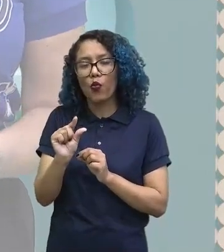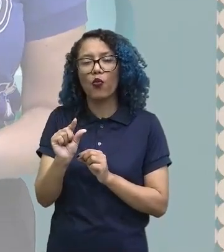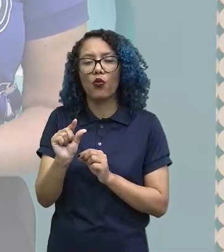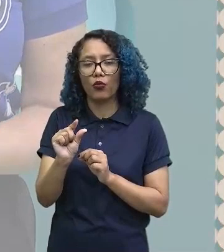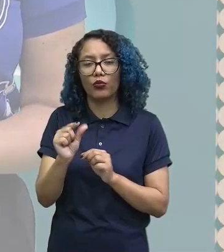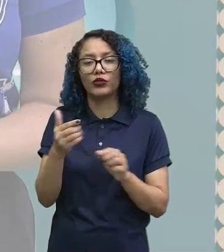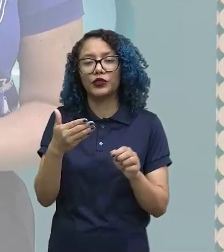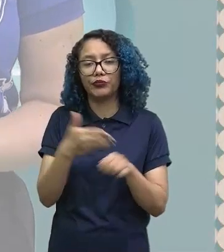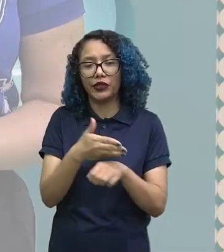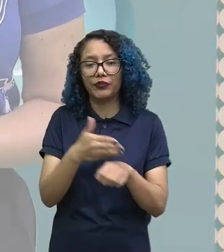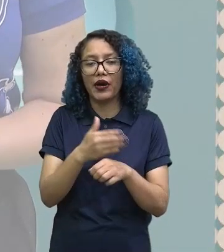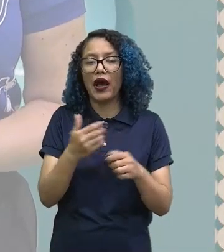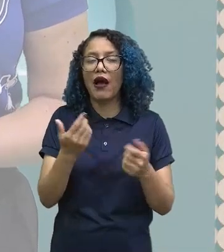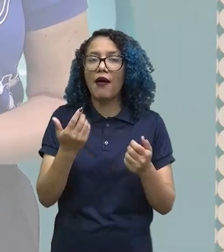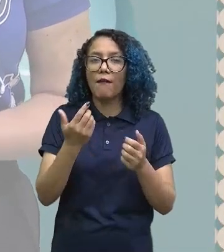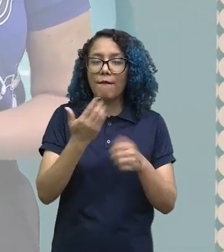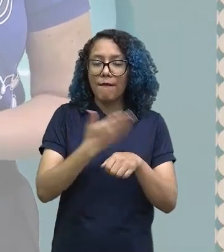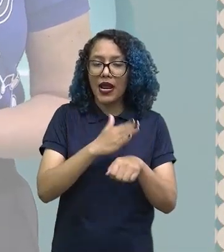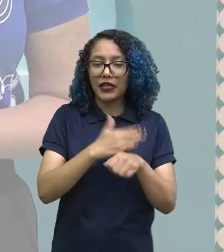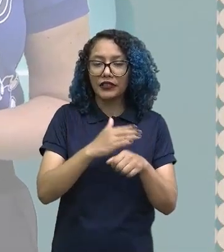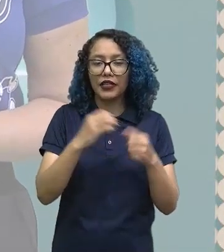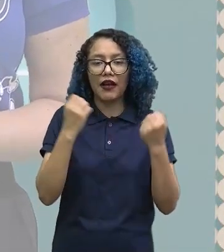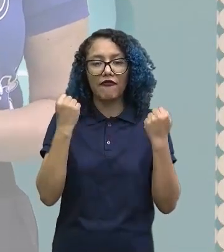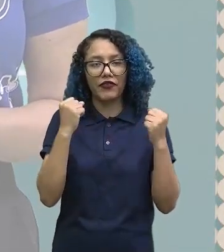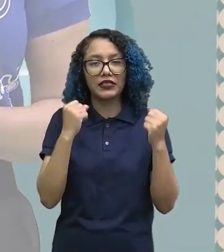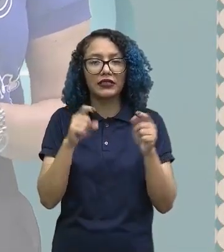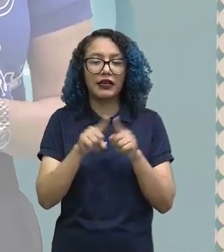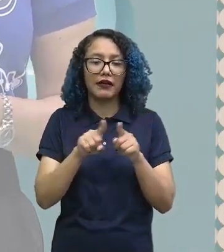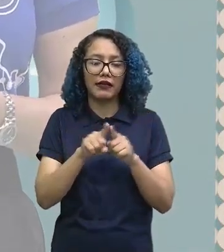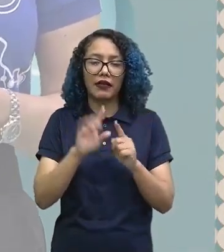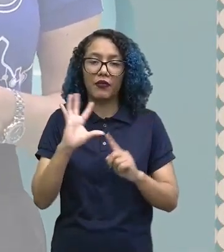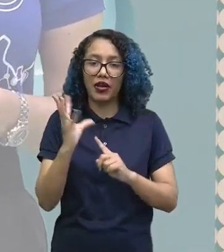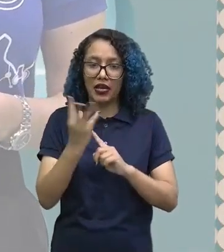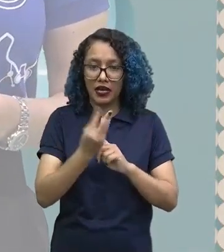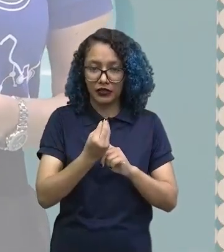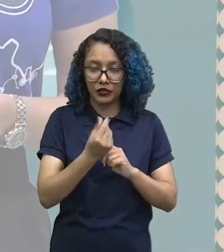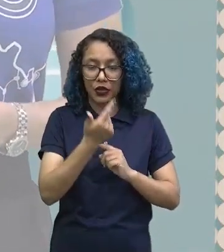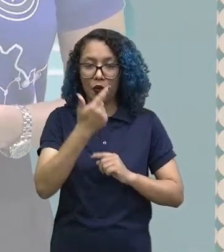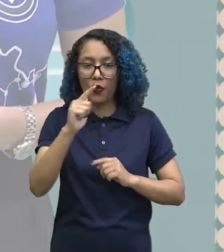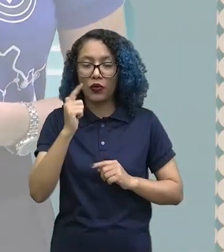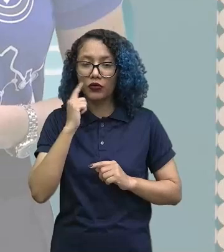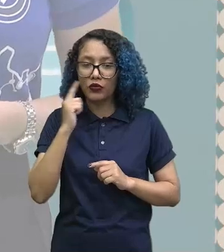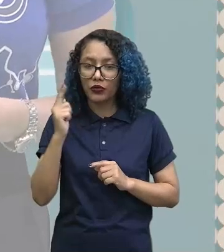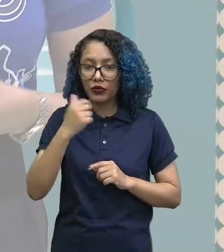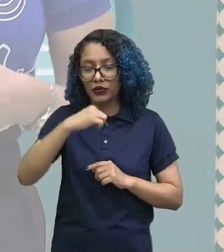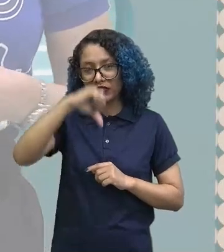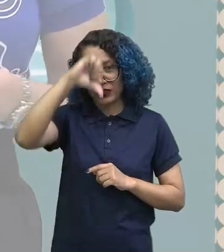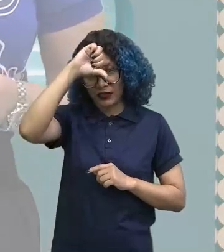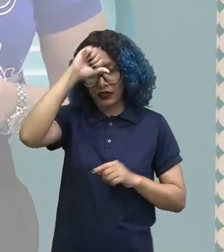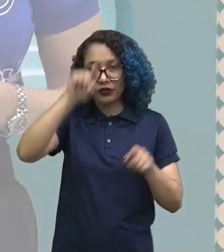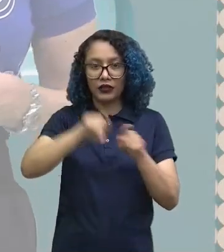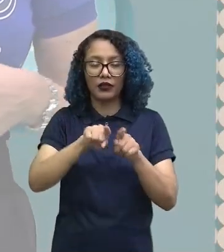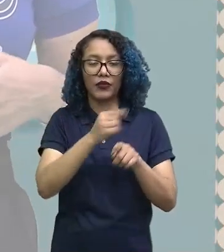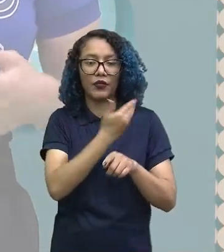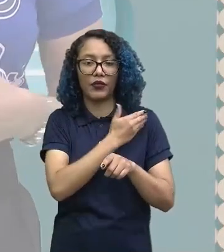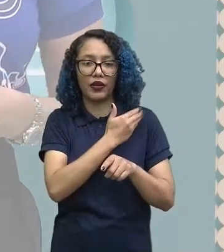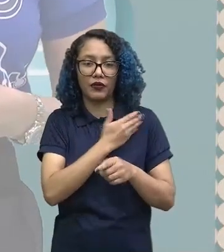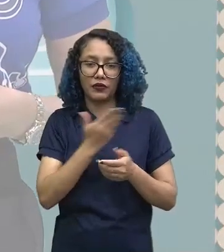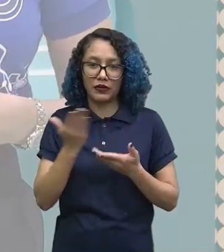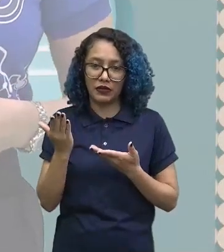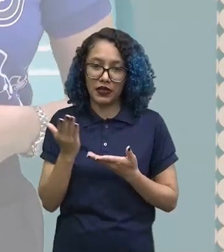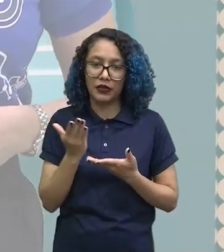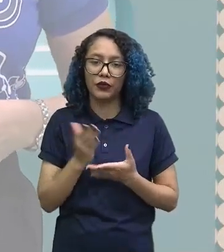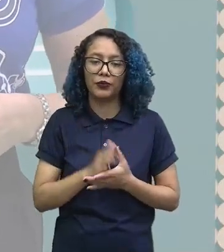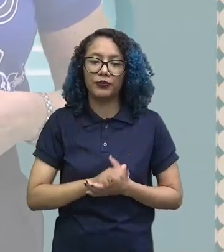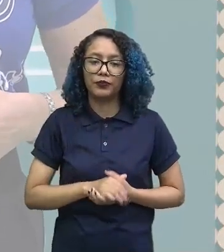atividades físicas e artísticas. Estereótipos e preconceitos. As